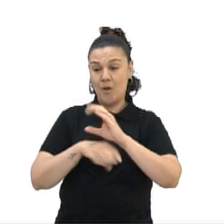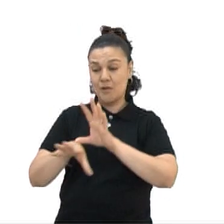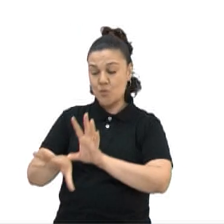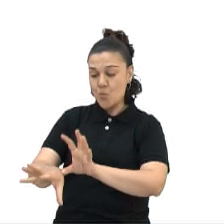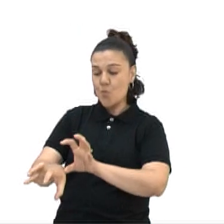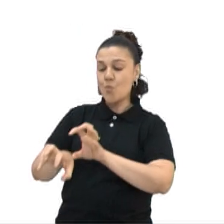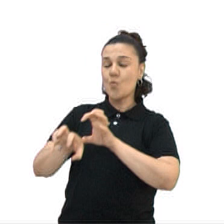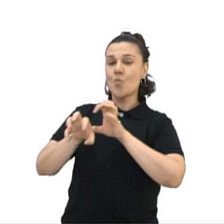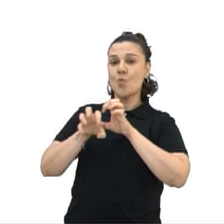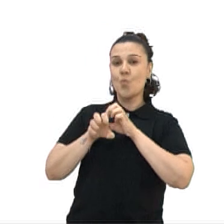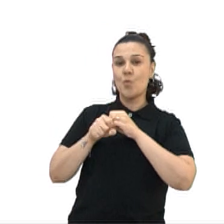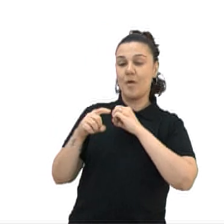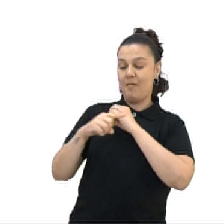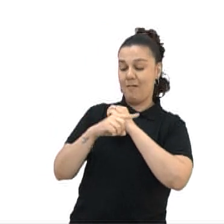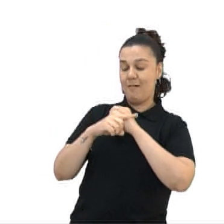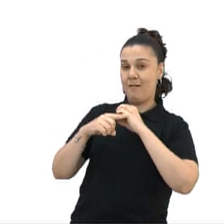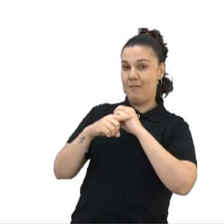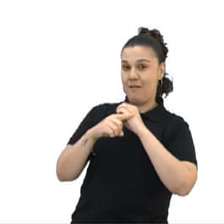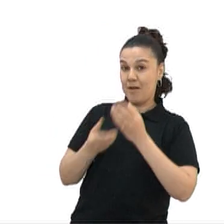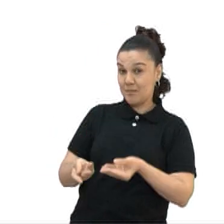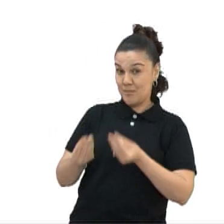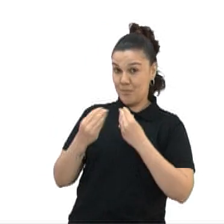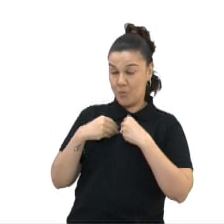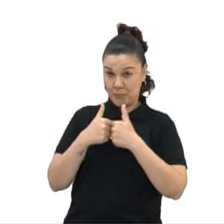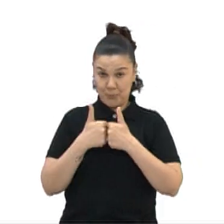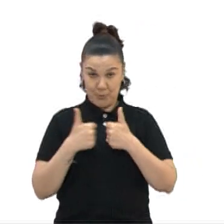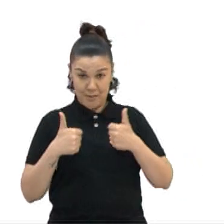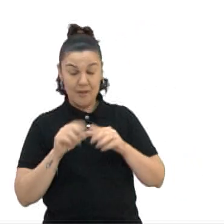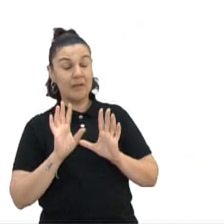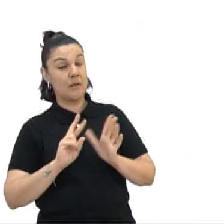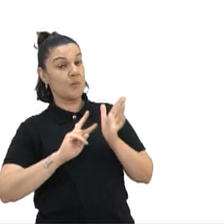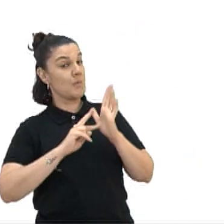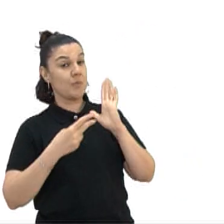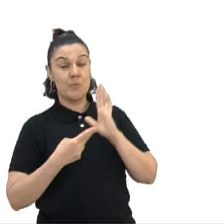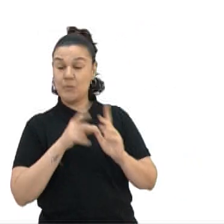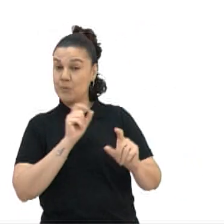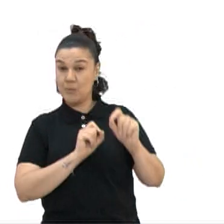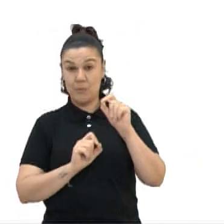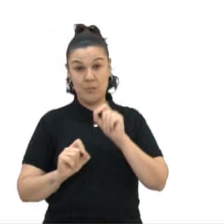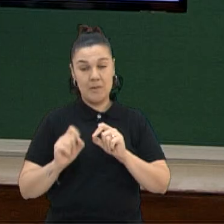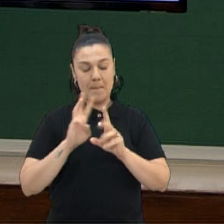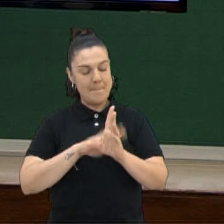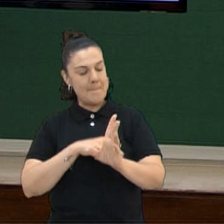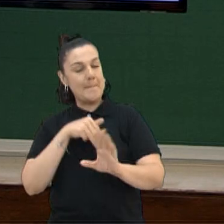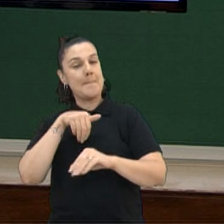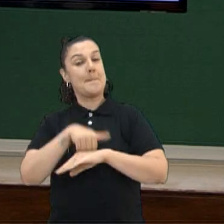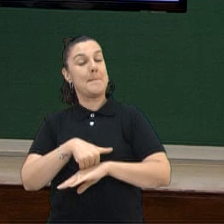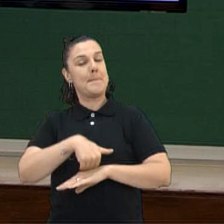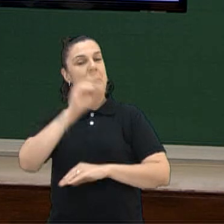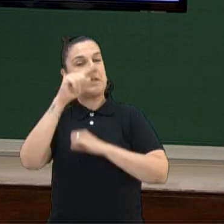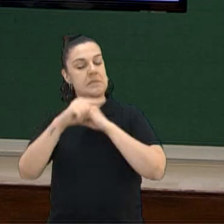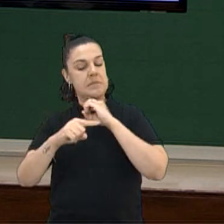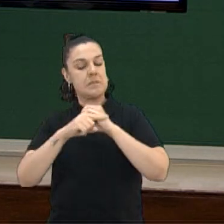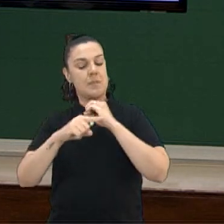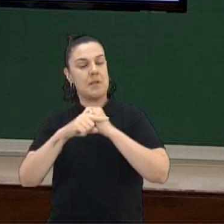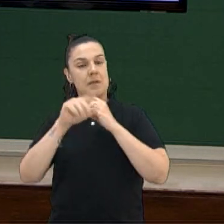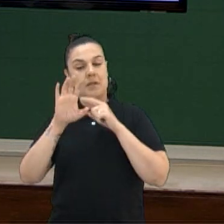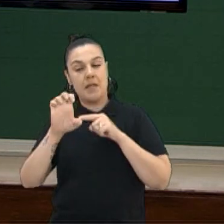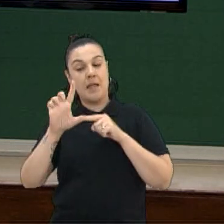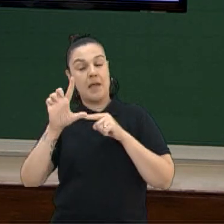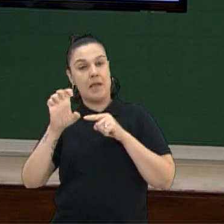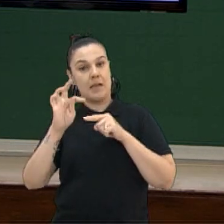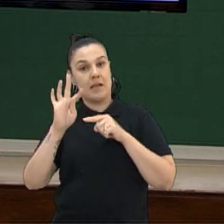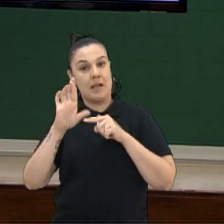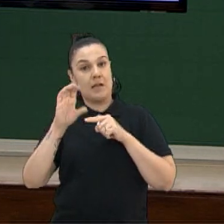de atrair os elétrons para si. Ou seja, quanto mais eletronegativo o elemento